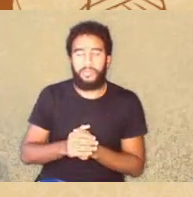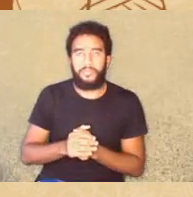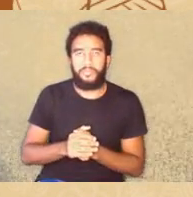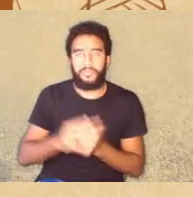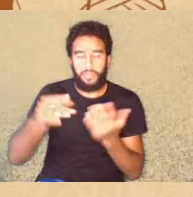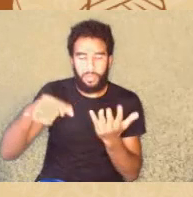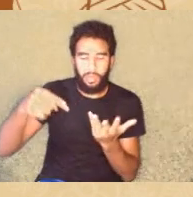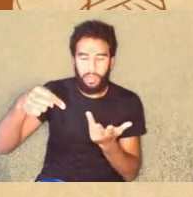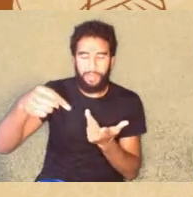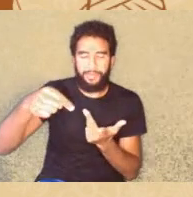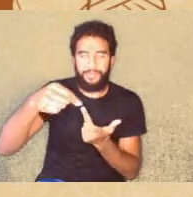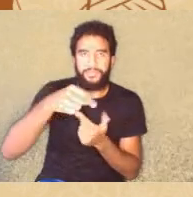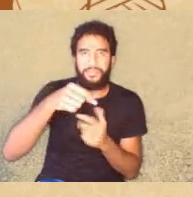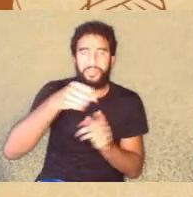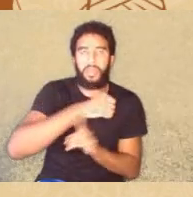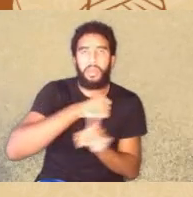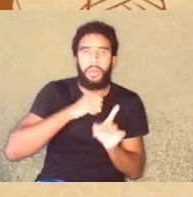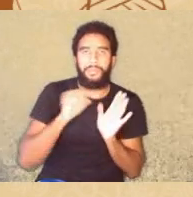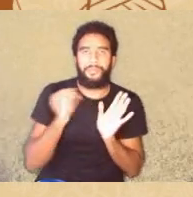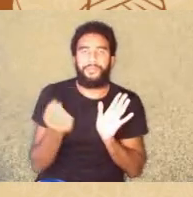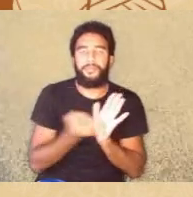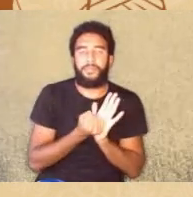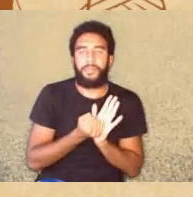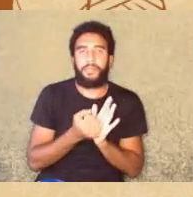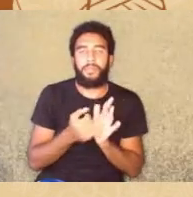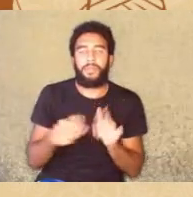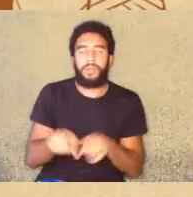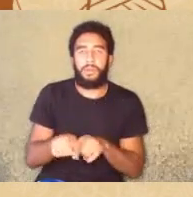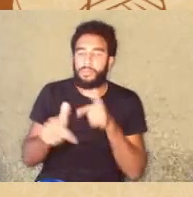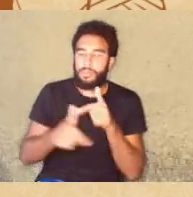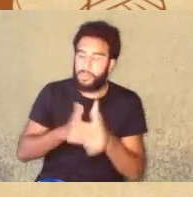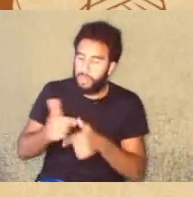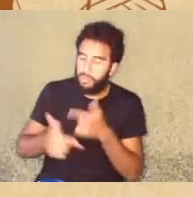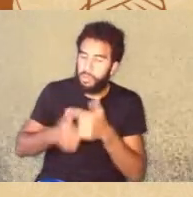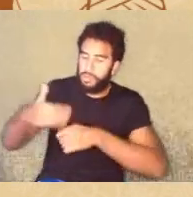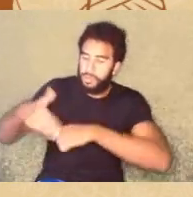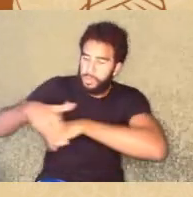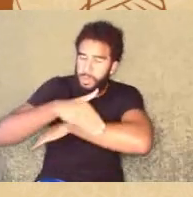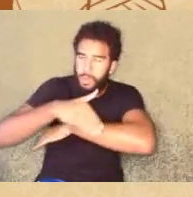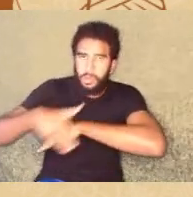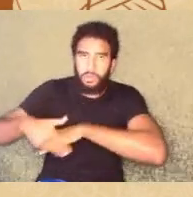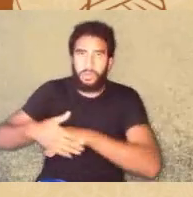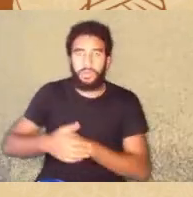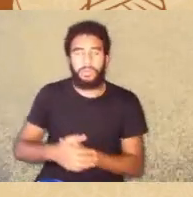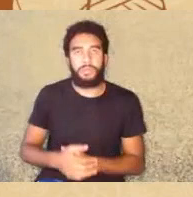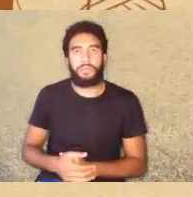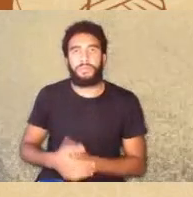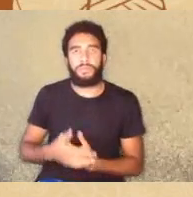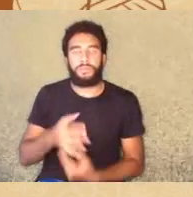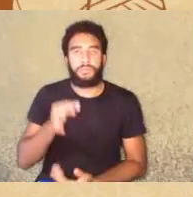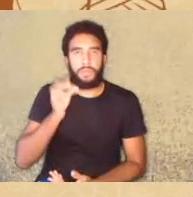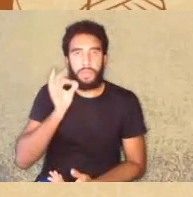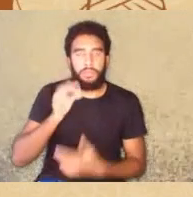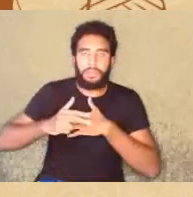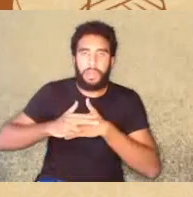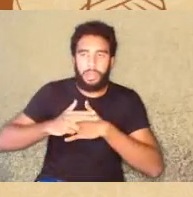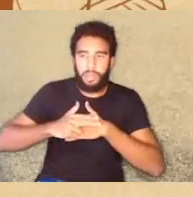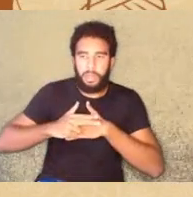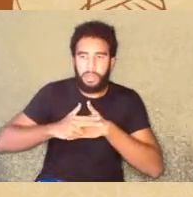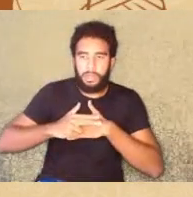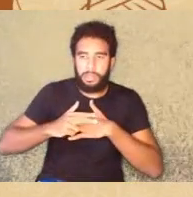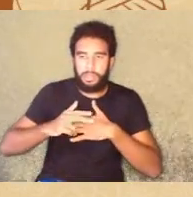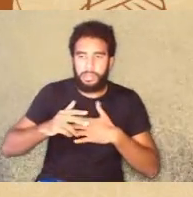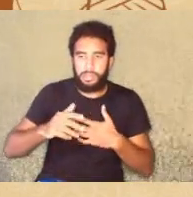psicanálise que pensa trabalho na rua, inclusive, né? Uma psicanálise que tenta sair desse lugar